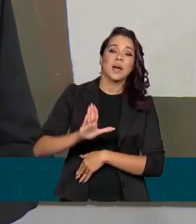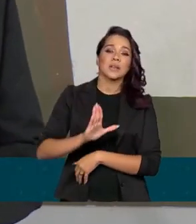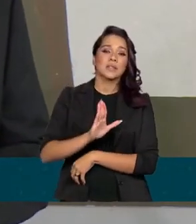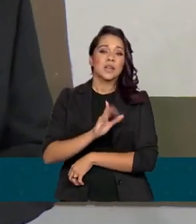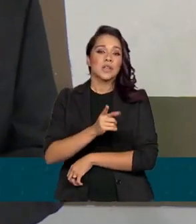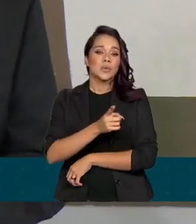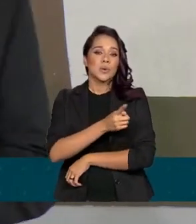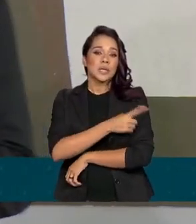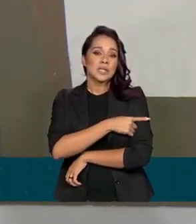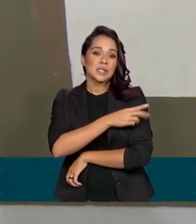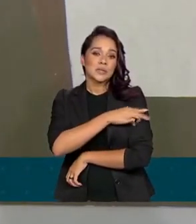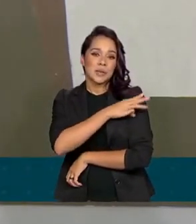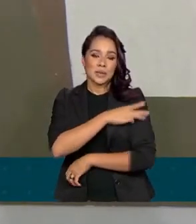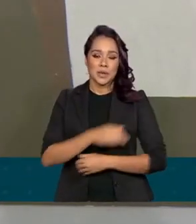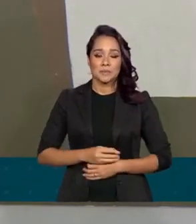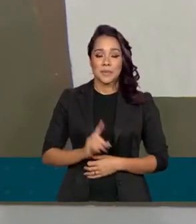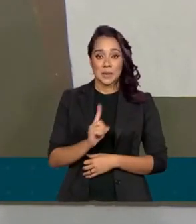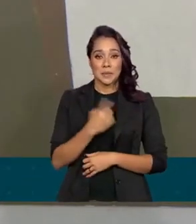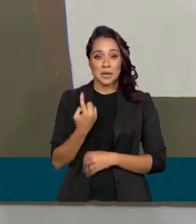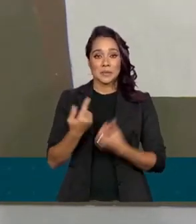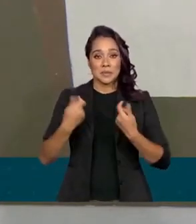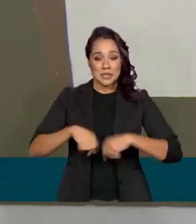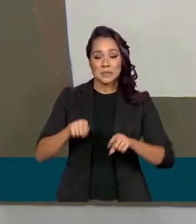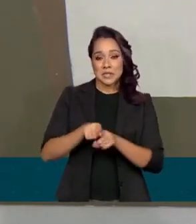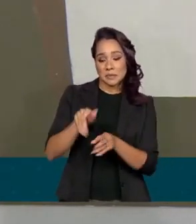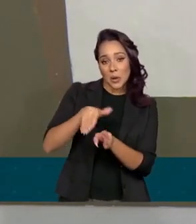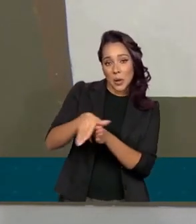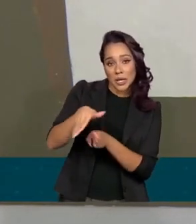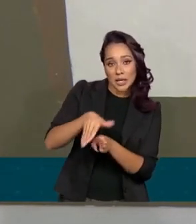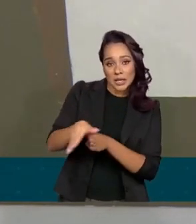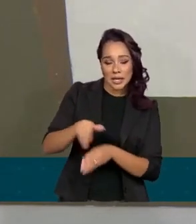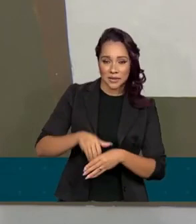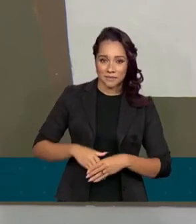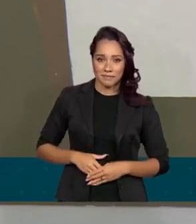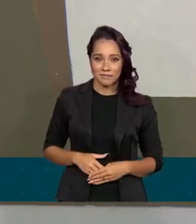fundamental. Mas que nós precisamos também orientar,